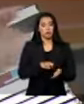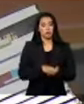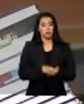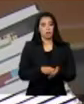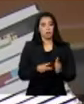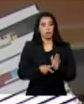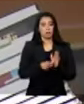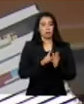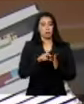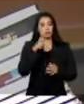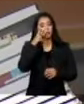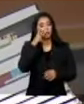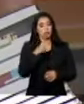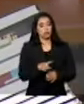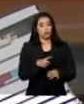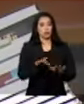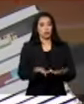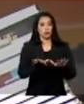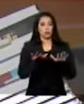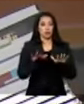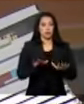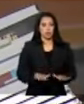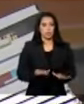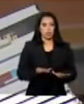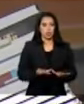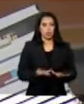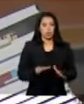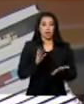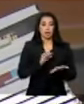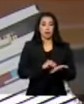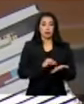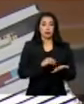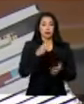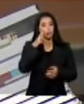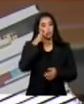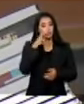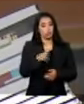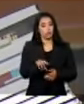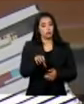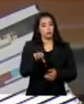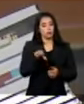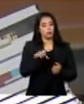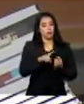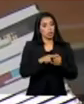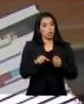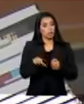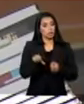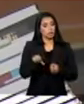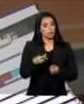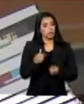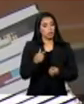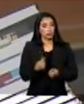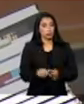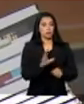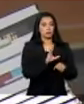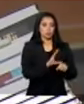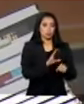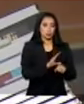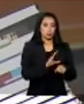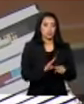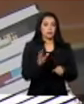da reserva do plenário, a inobservância do artigo 97 da Constituição